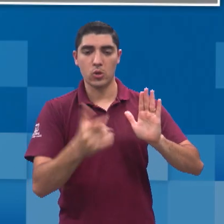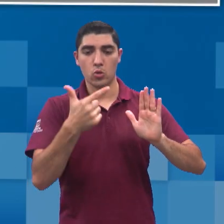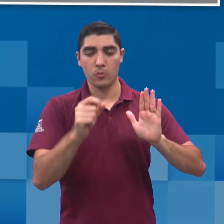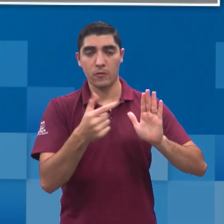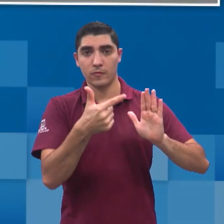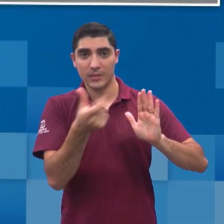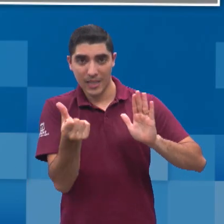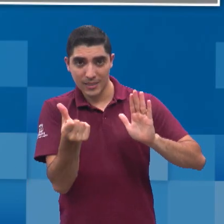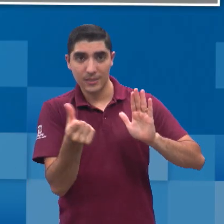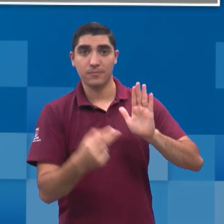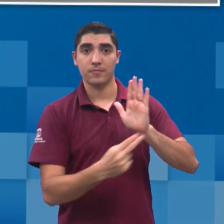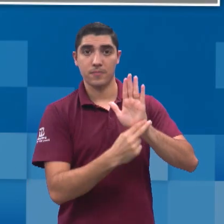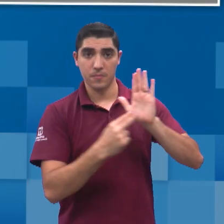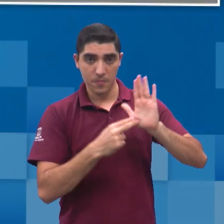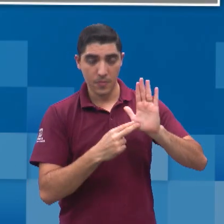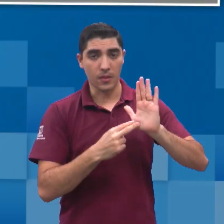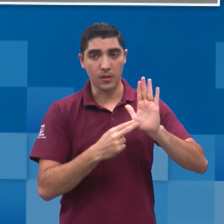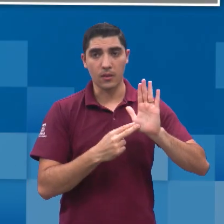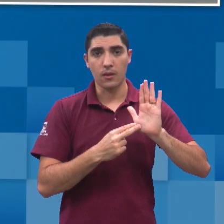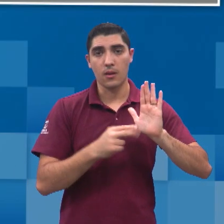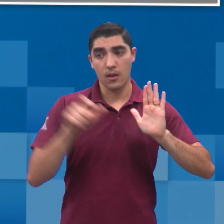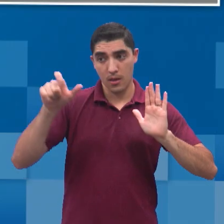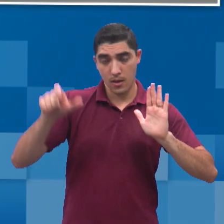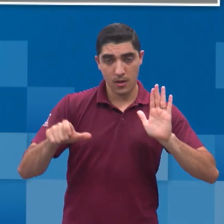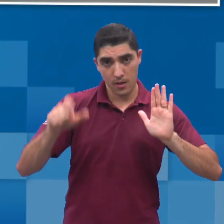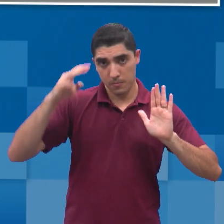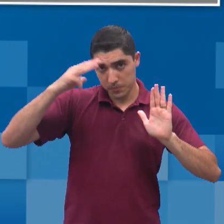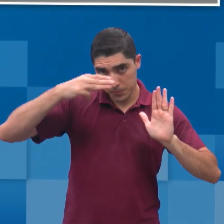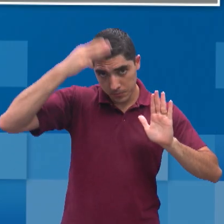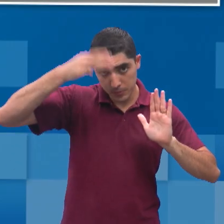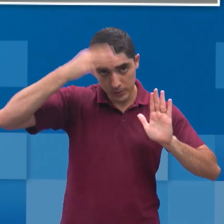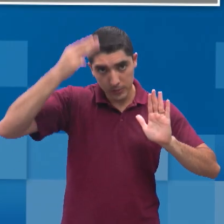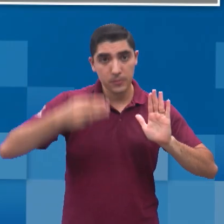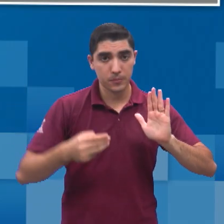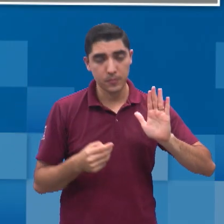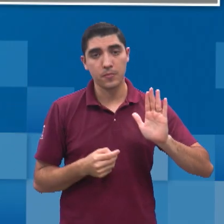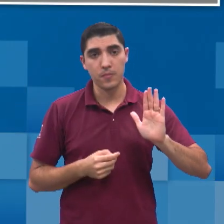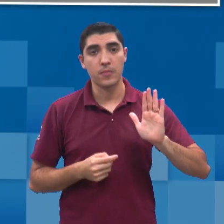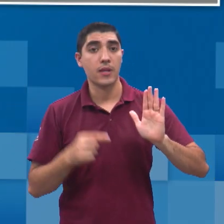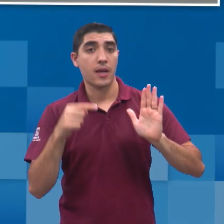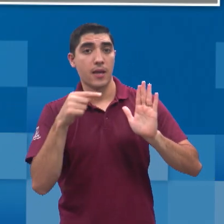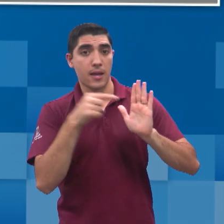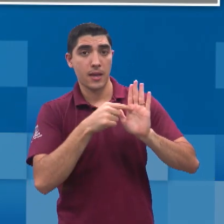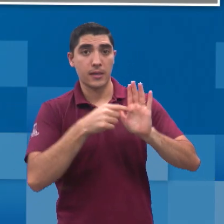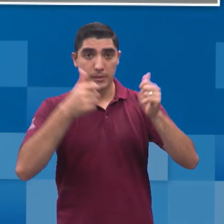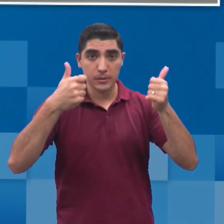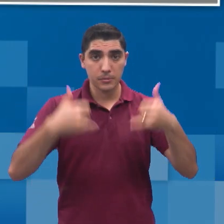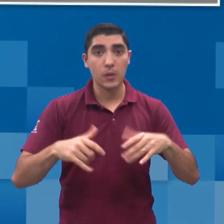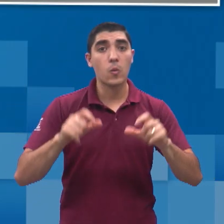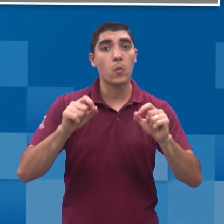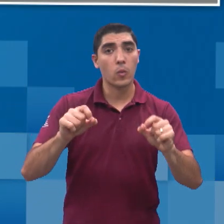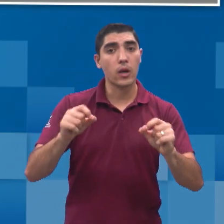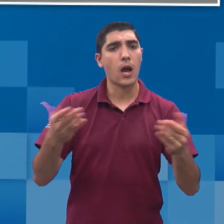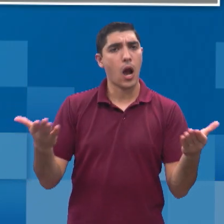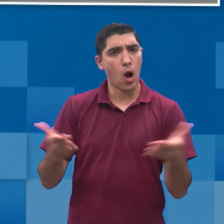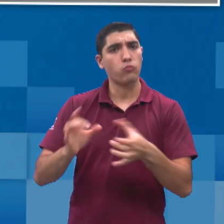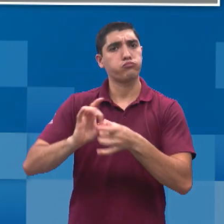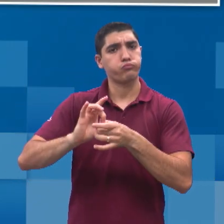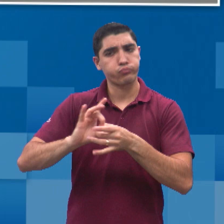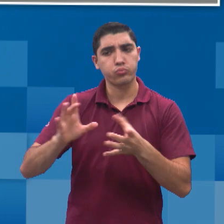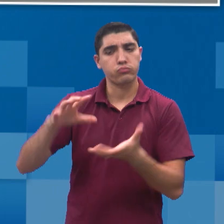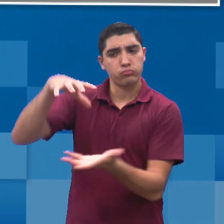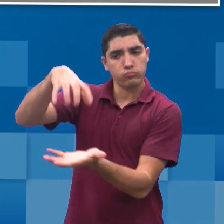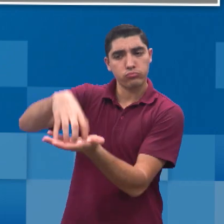112/2026, autoria do vereador Milton Vieira Filho, declara de utilidade pública municipal